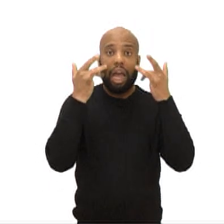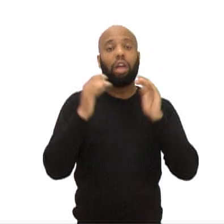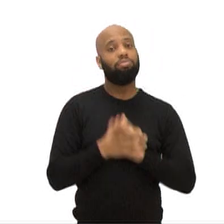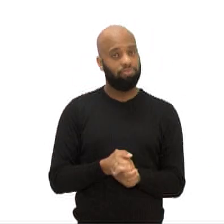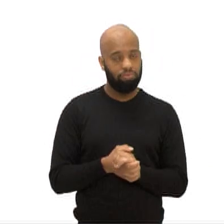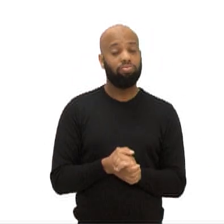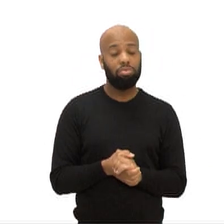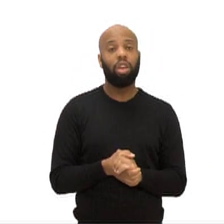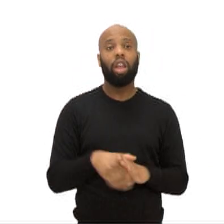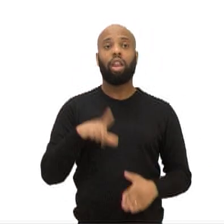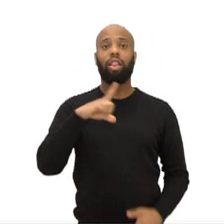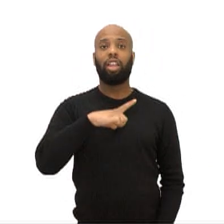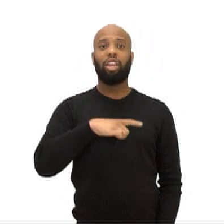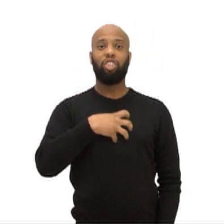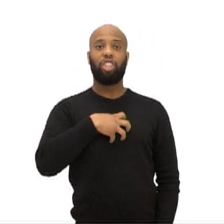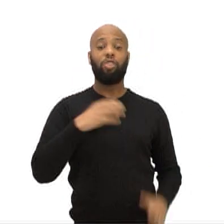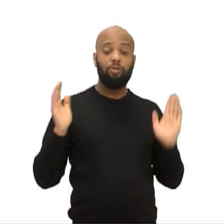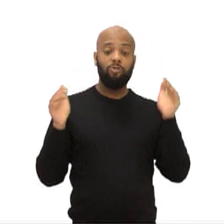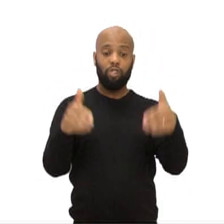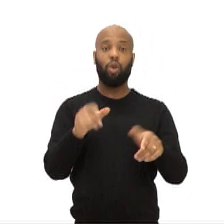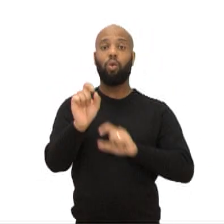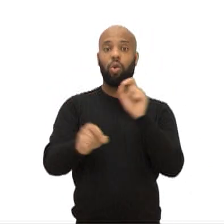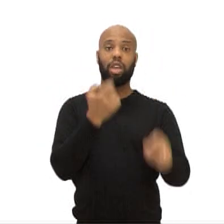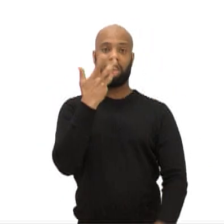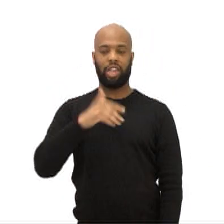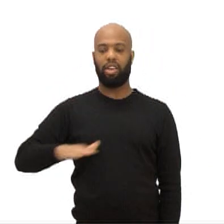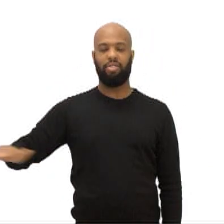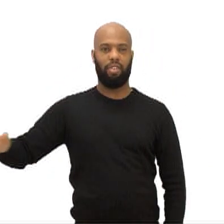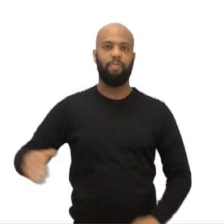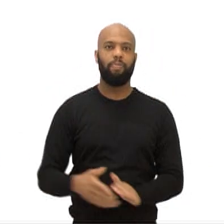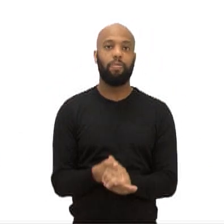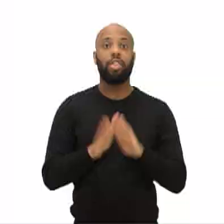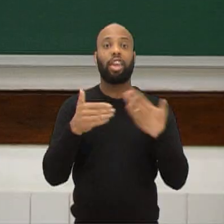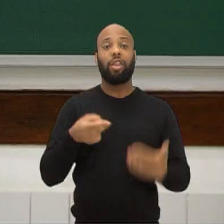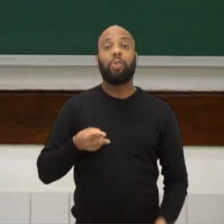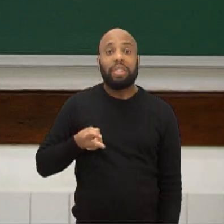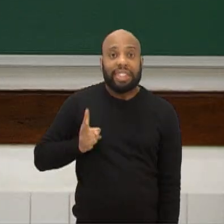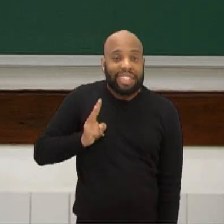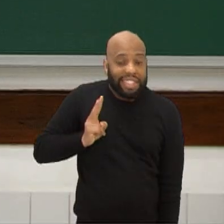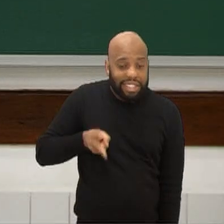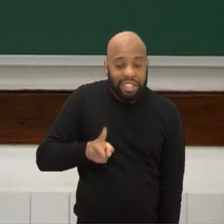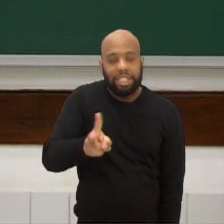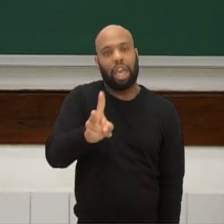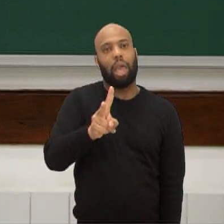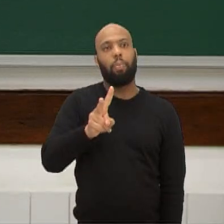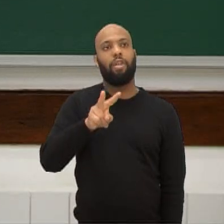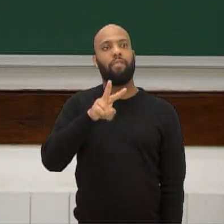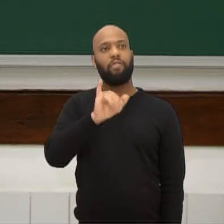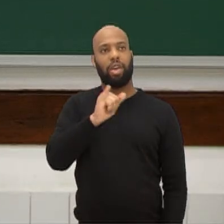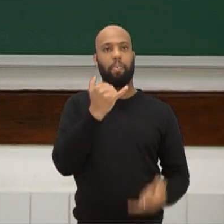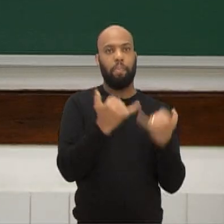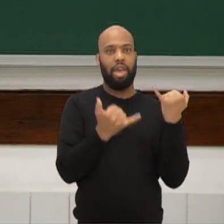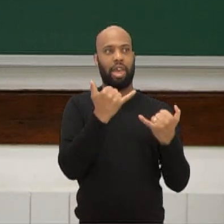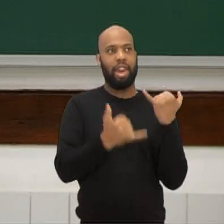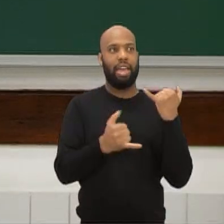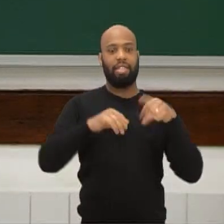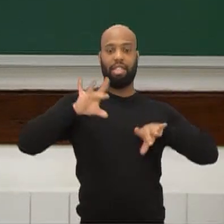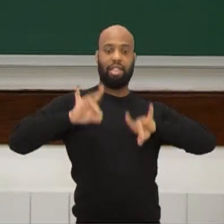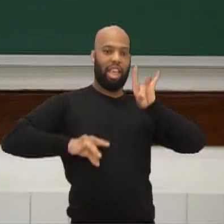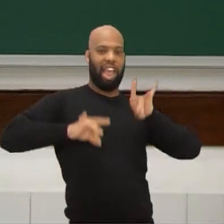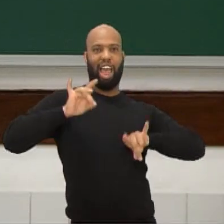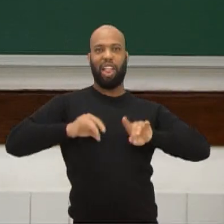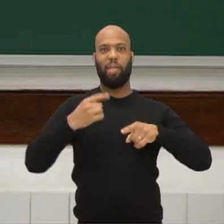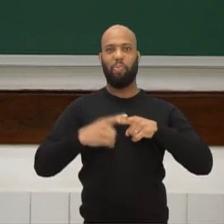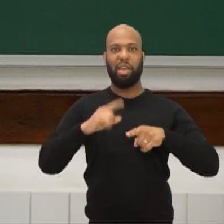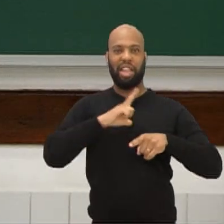geralmente dirigidas ao público infantil. Então, normalmente, eles vão parecer que eles estão fazendo uma apresentação num teatro, porque eles vão